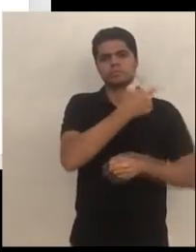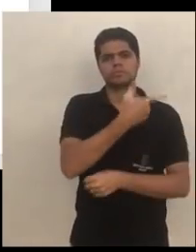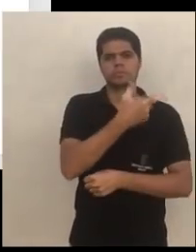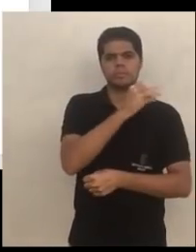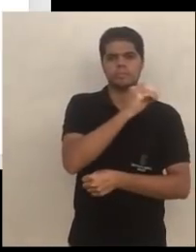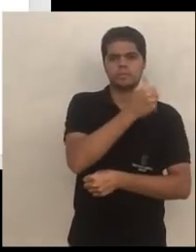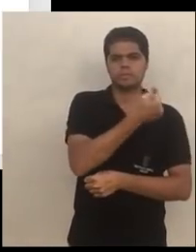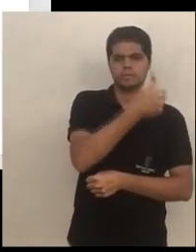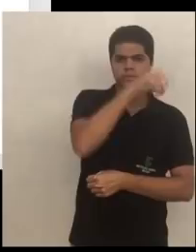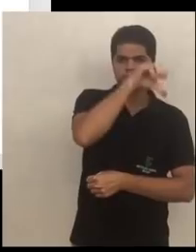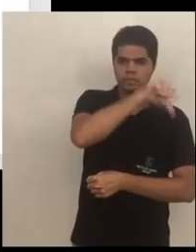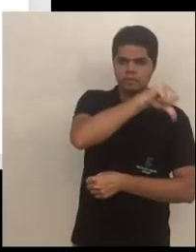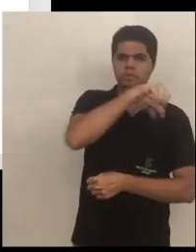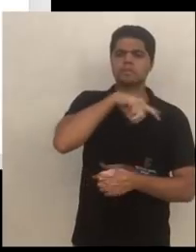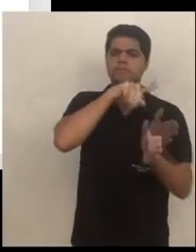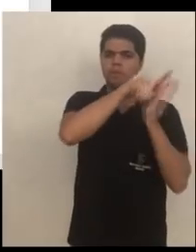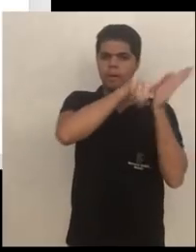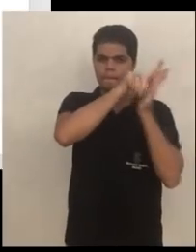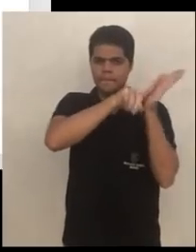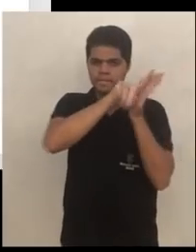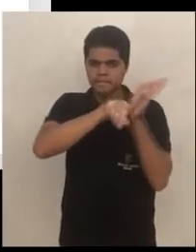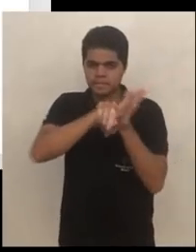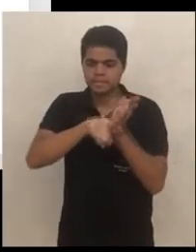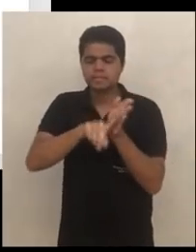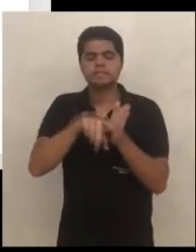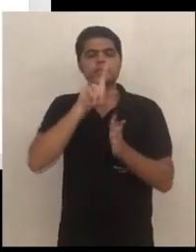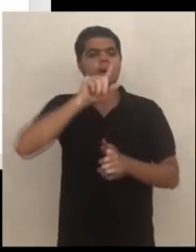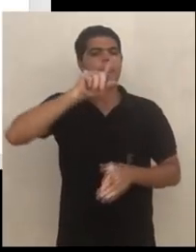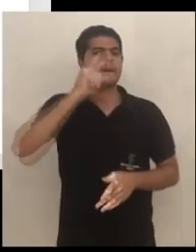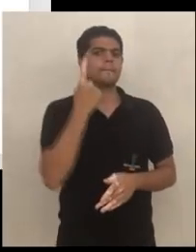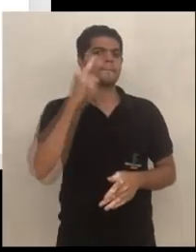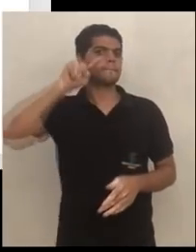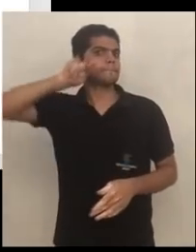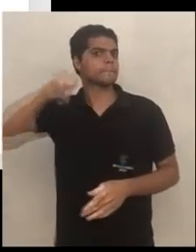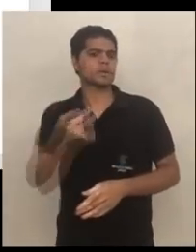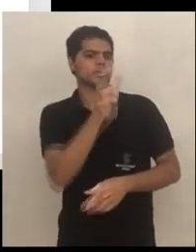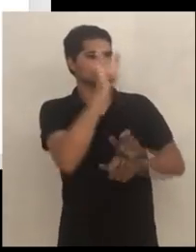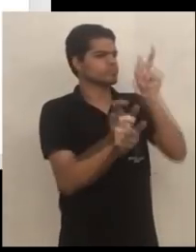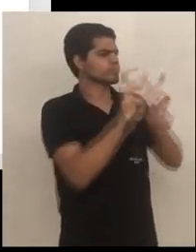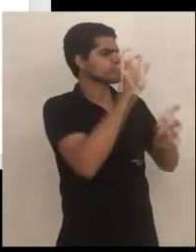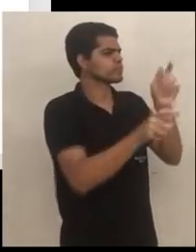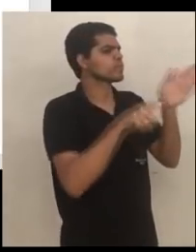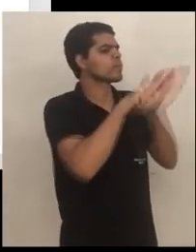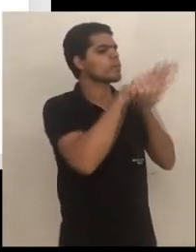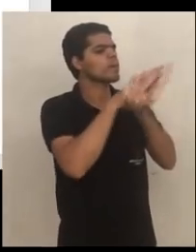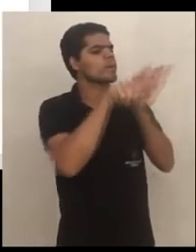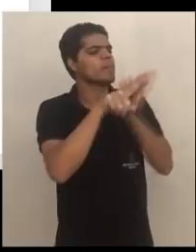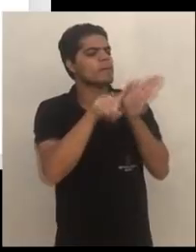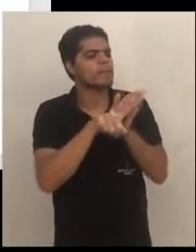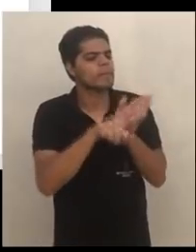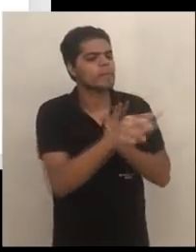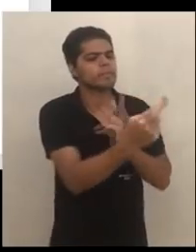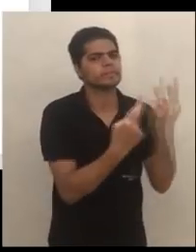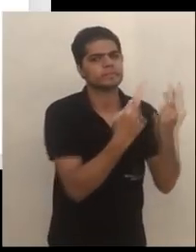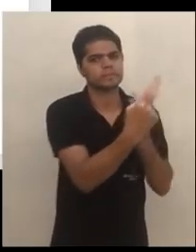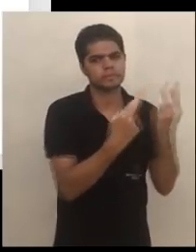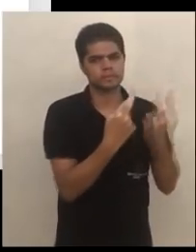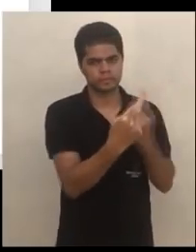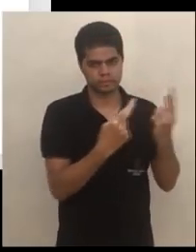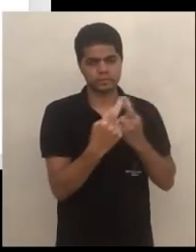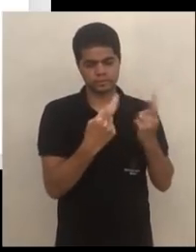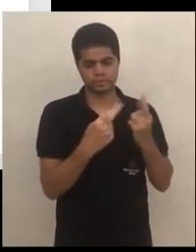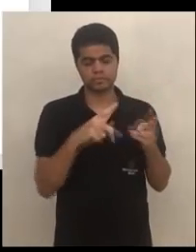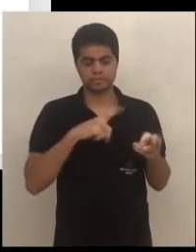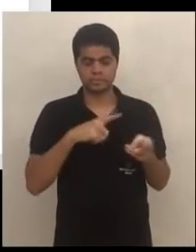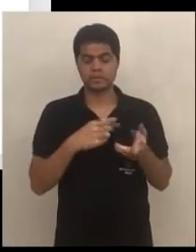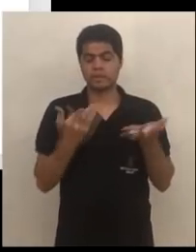maio e junho de 2019, foram 1.000 pessoas entrevistadas, certo, com mais de 18 anos, e eles fizeram essa pesquisa, e eu